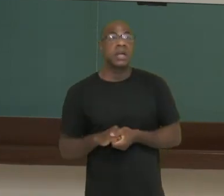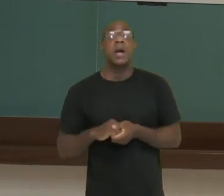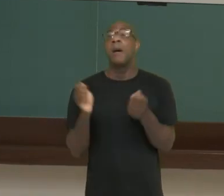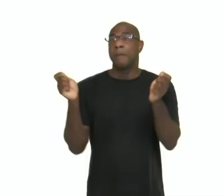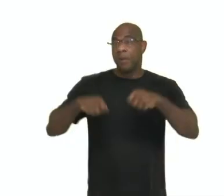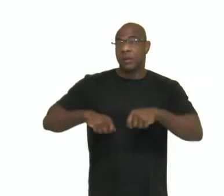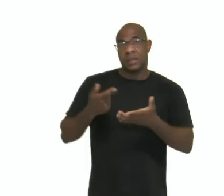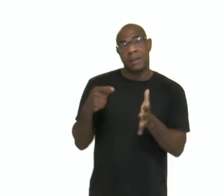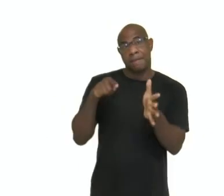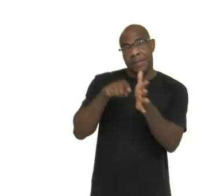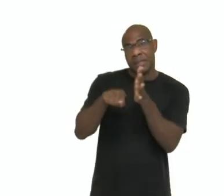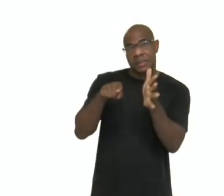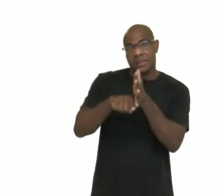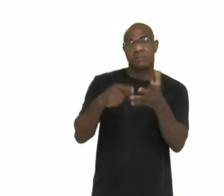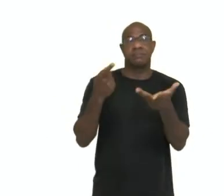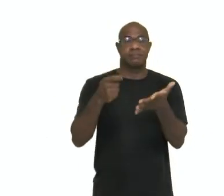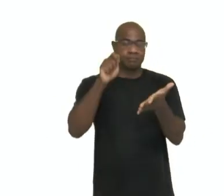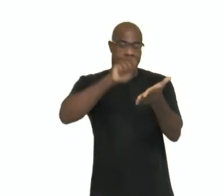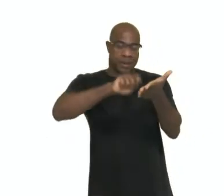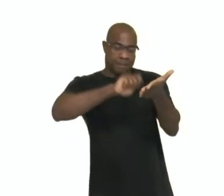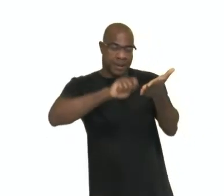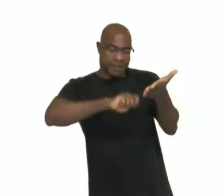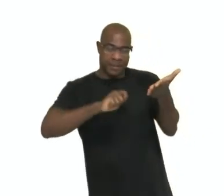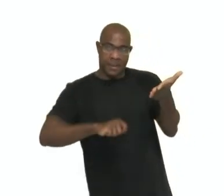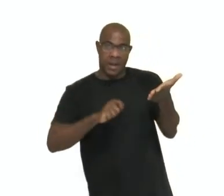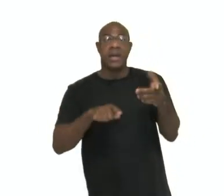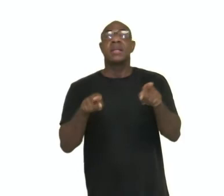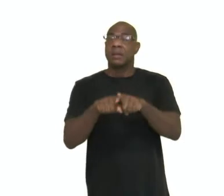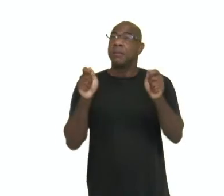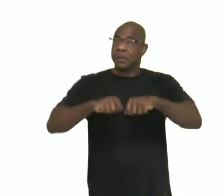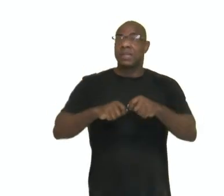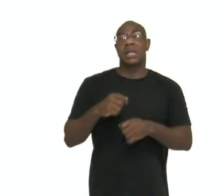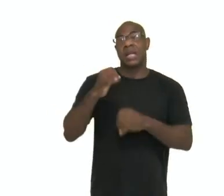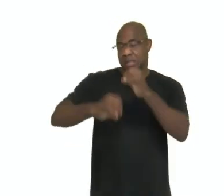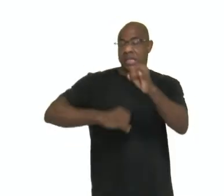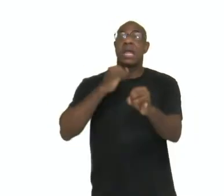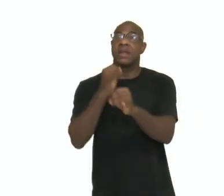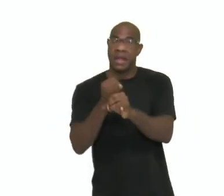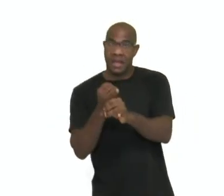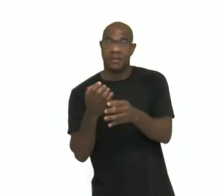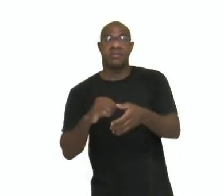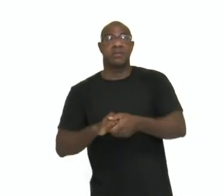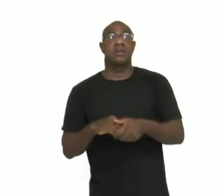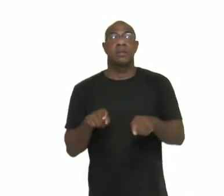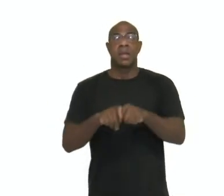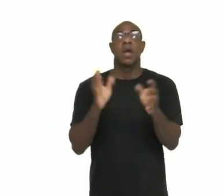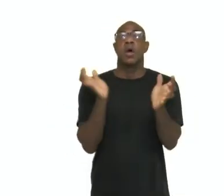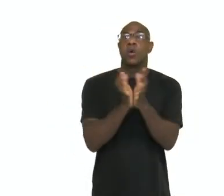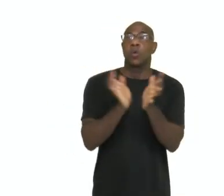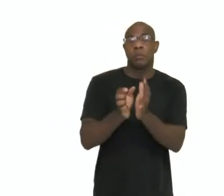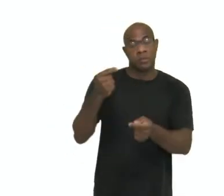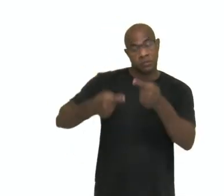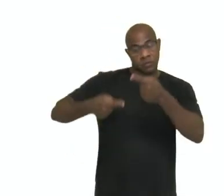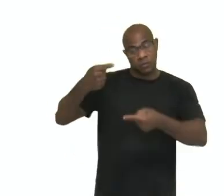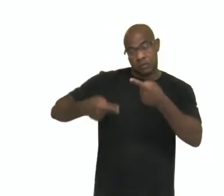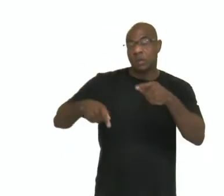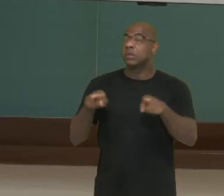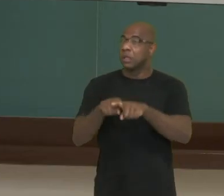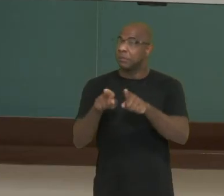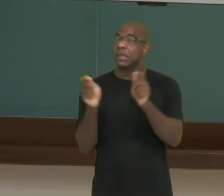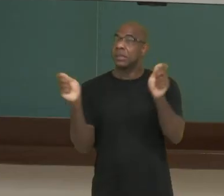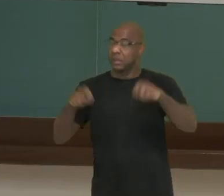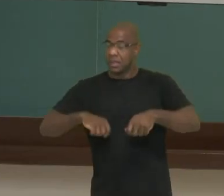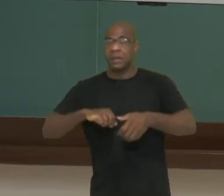ser questionários, entrevista, formulário online, teste clínico, grupos de discussão e assim por